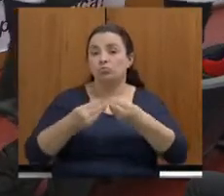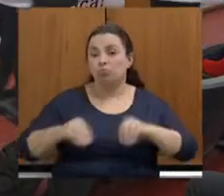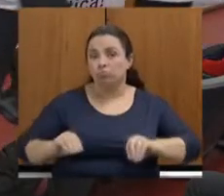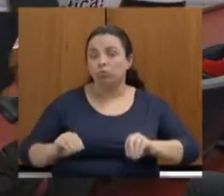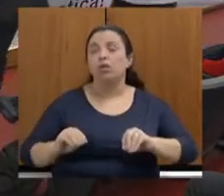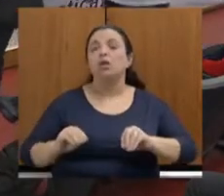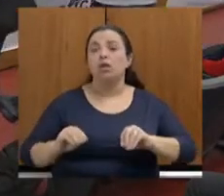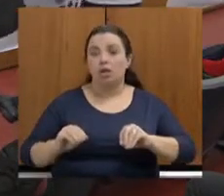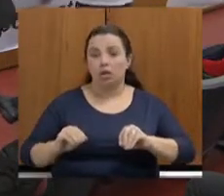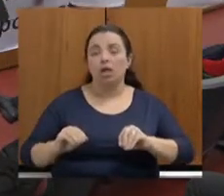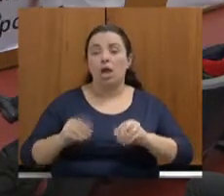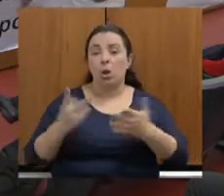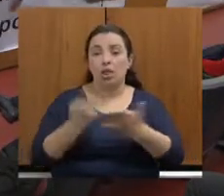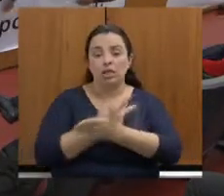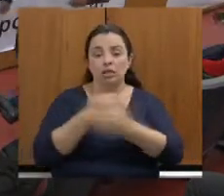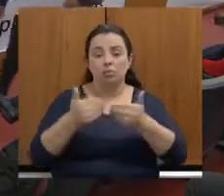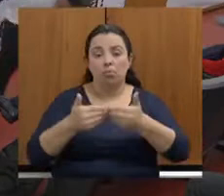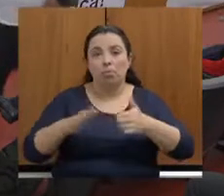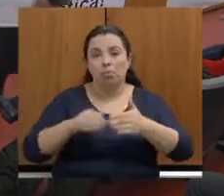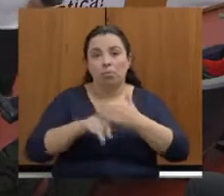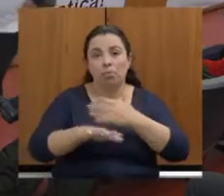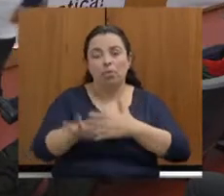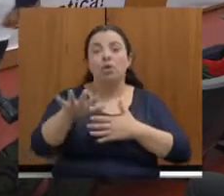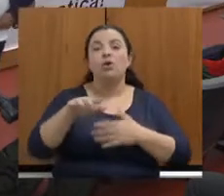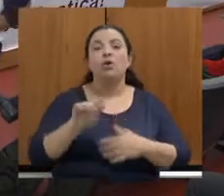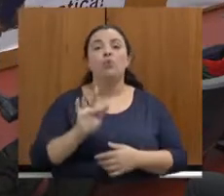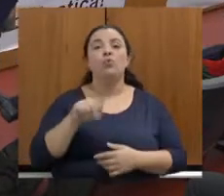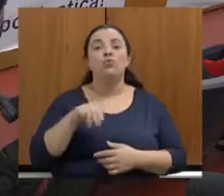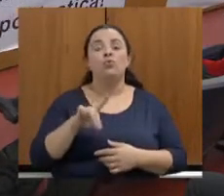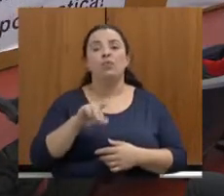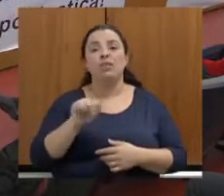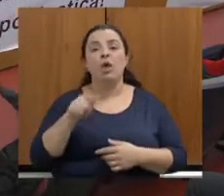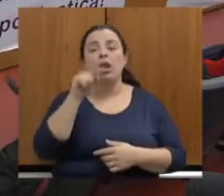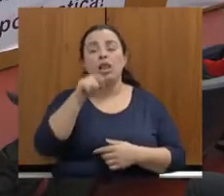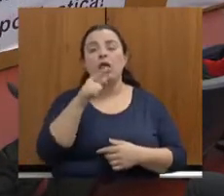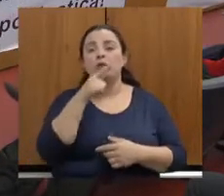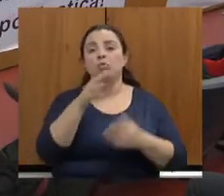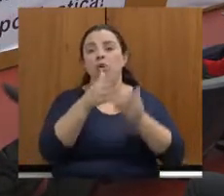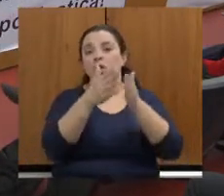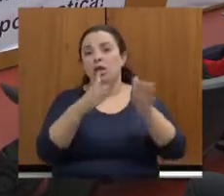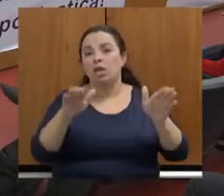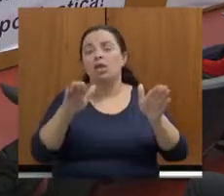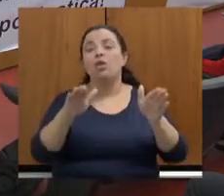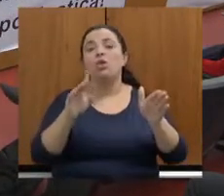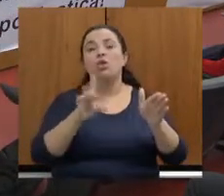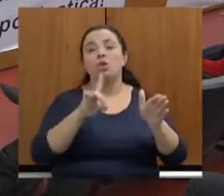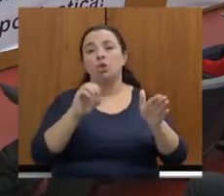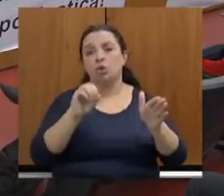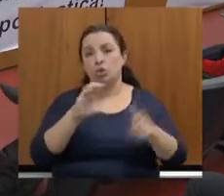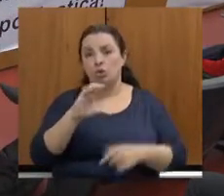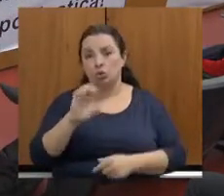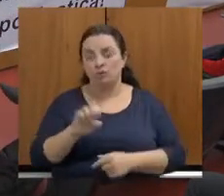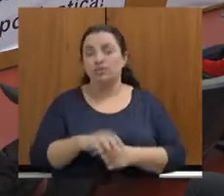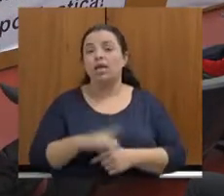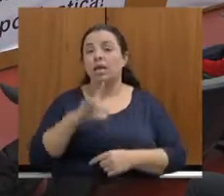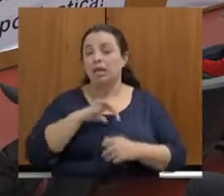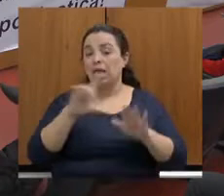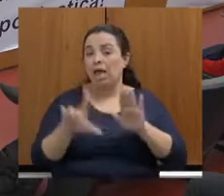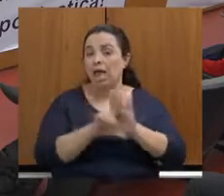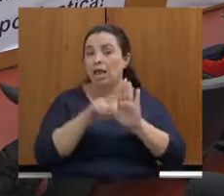da barragem de Fundão em 2015 na bacia do Rio Doce Considerando o disposto na lei